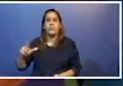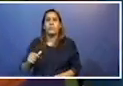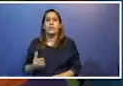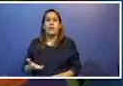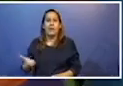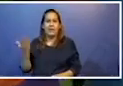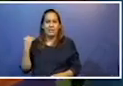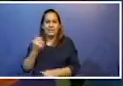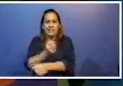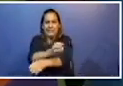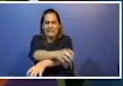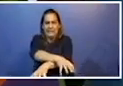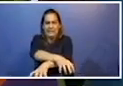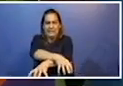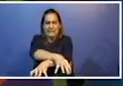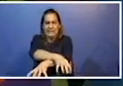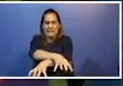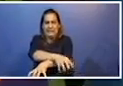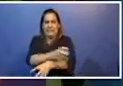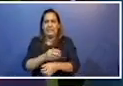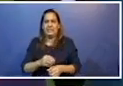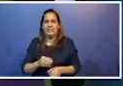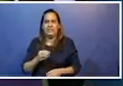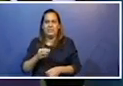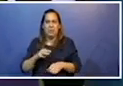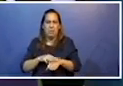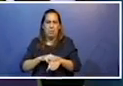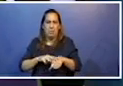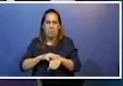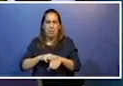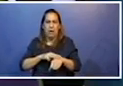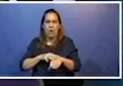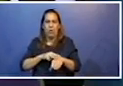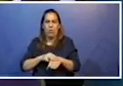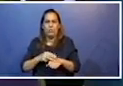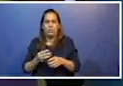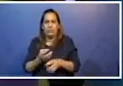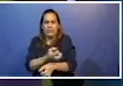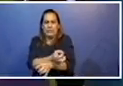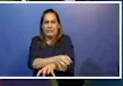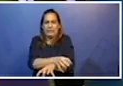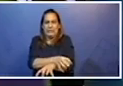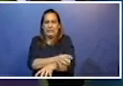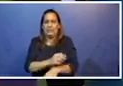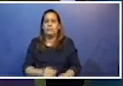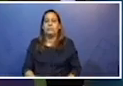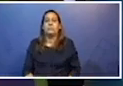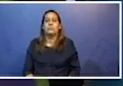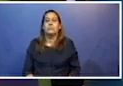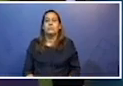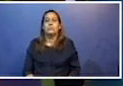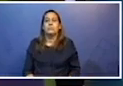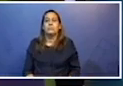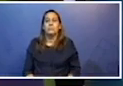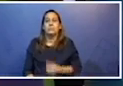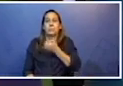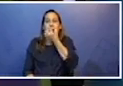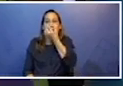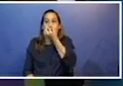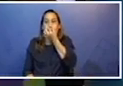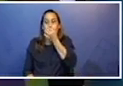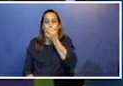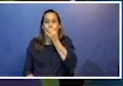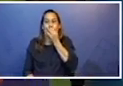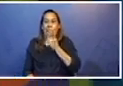na seca. Percebe as cores? A gente quase não vê verde aqui. É uma cor mais marrom,